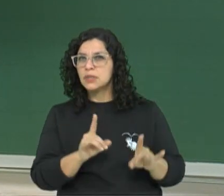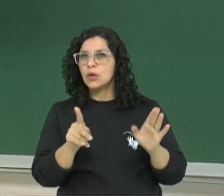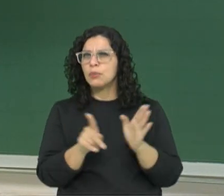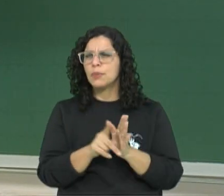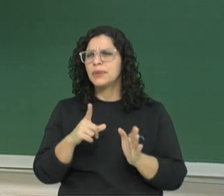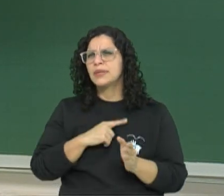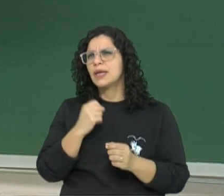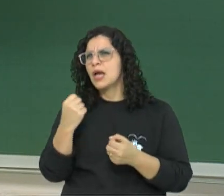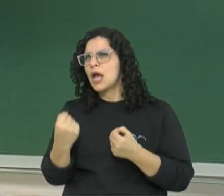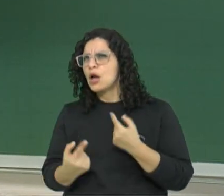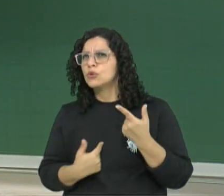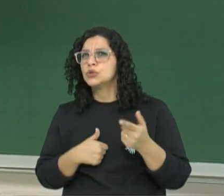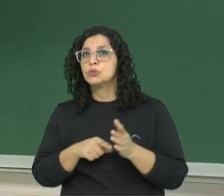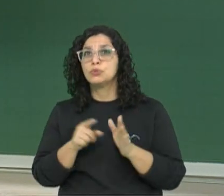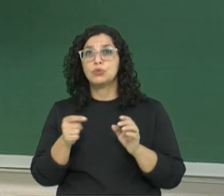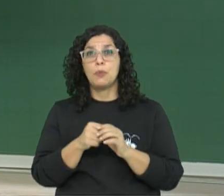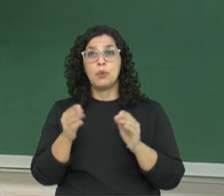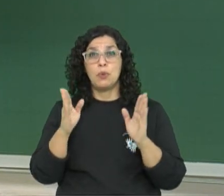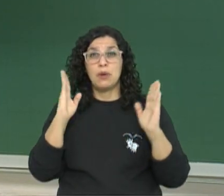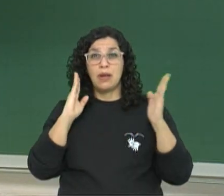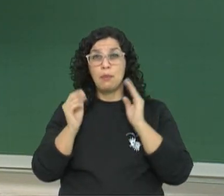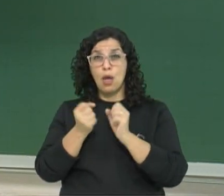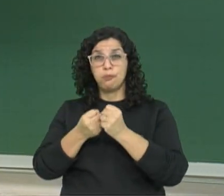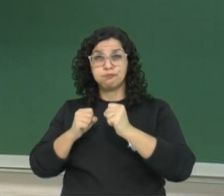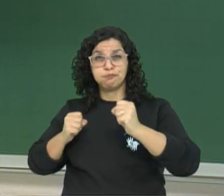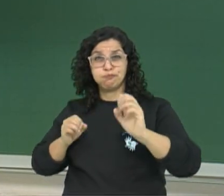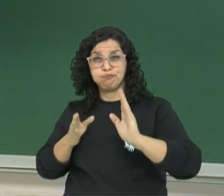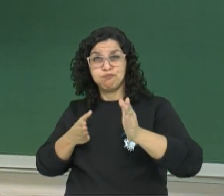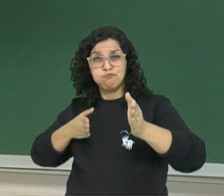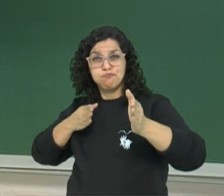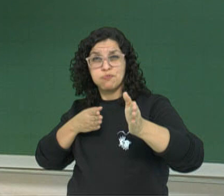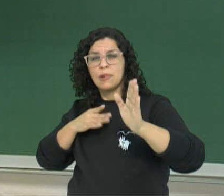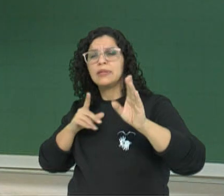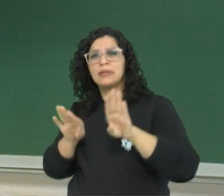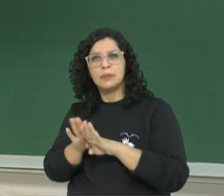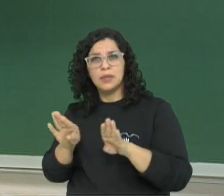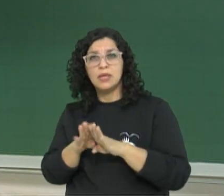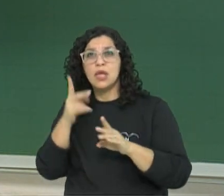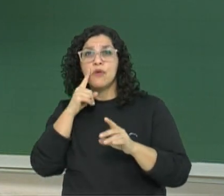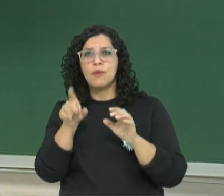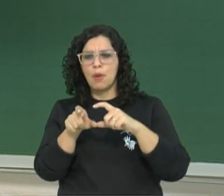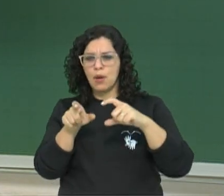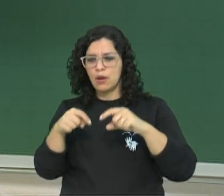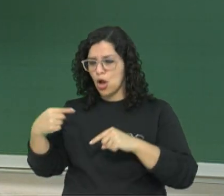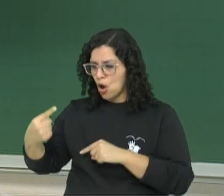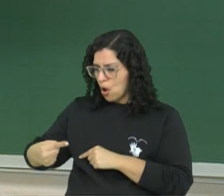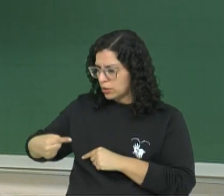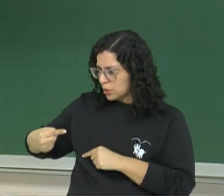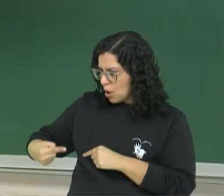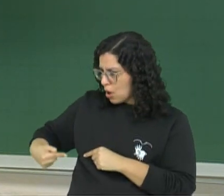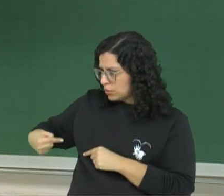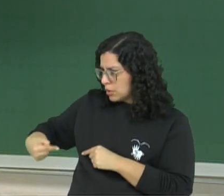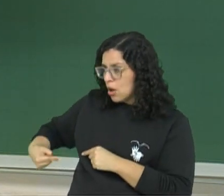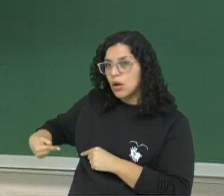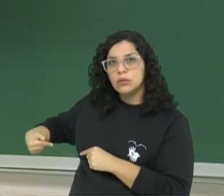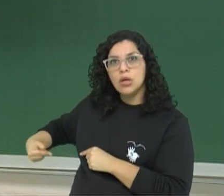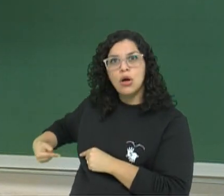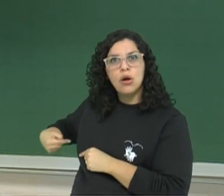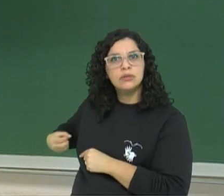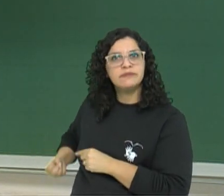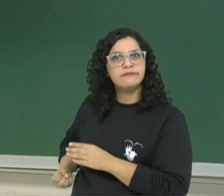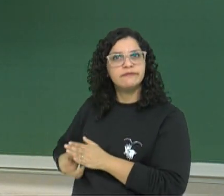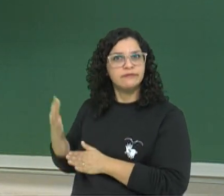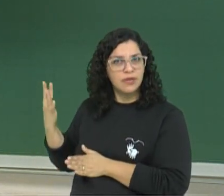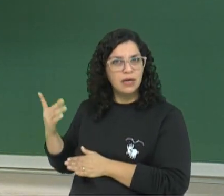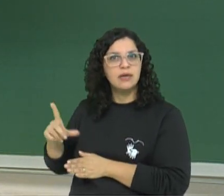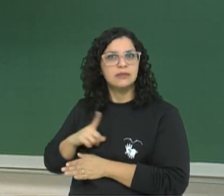com umas cargas bem gigantes, né? E a gente percebia que a carreta, né, que carregava tudo aquilo ali, ela tinha inúmeras